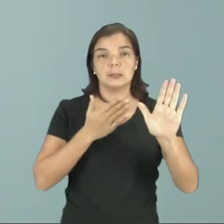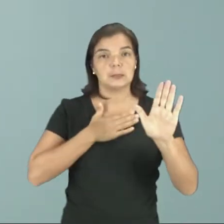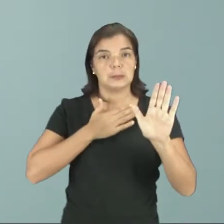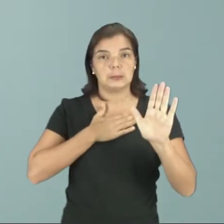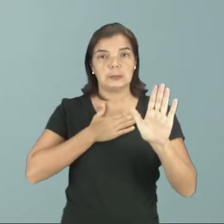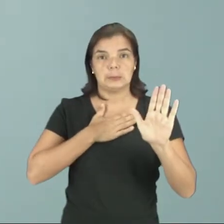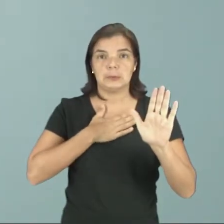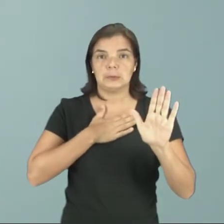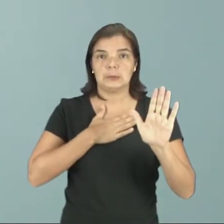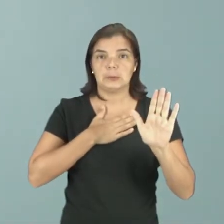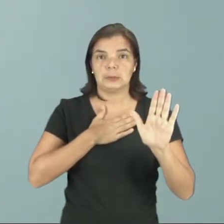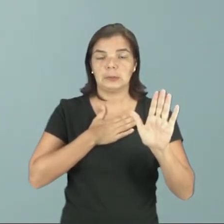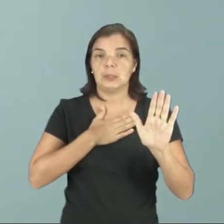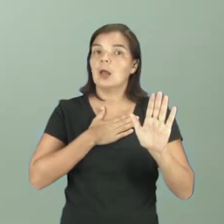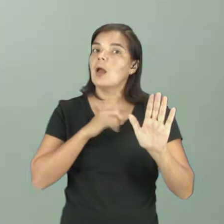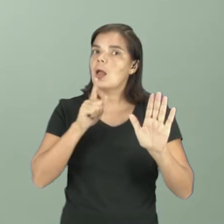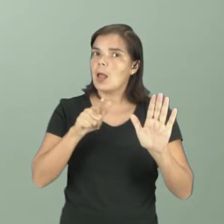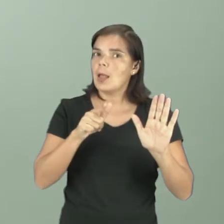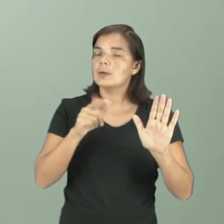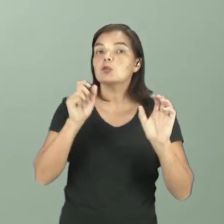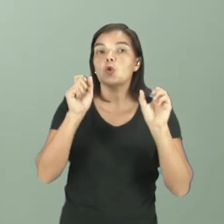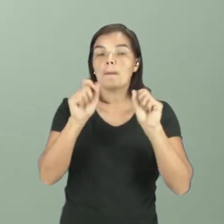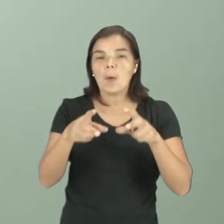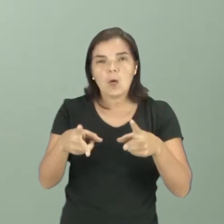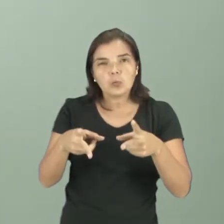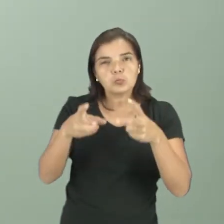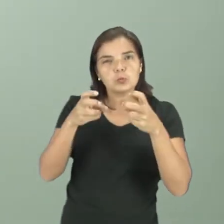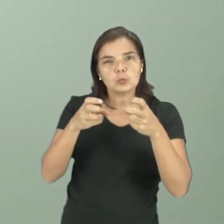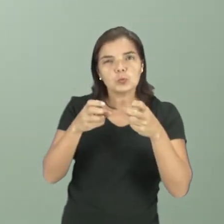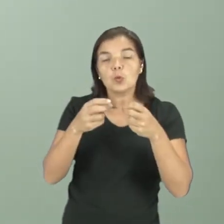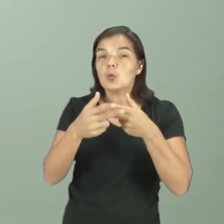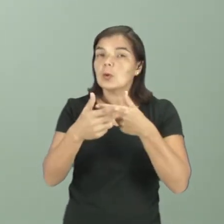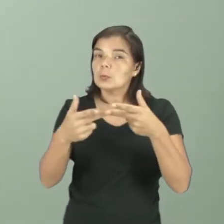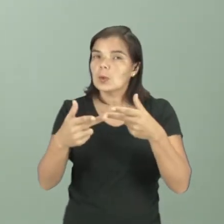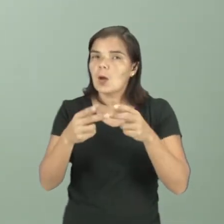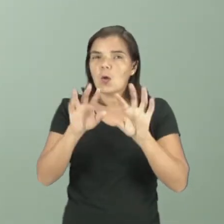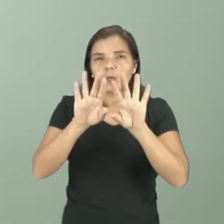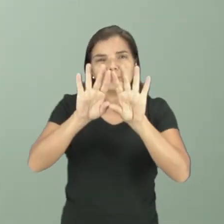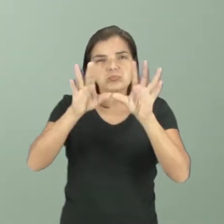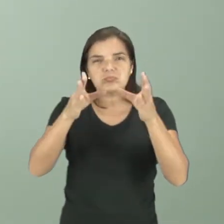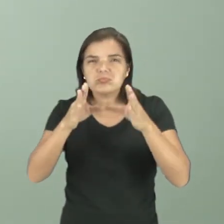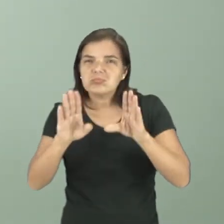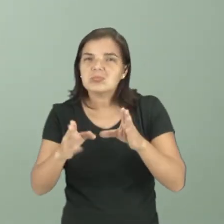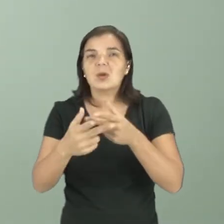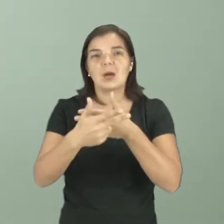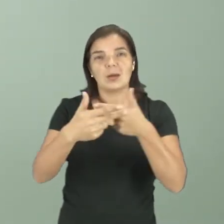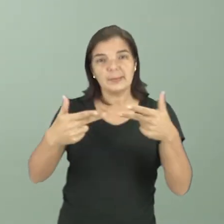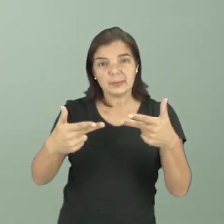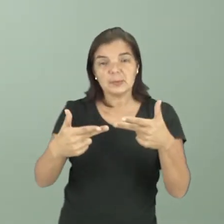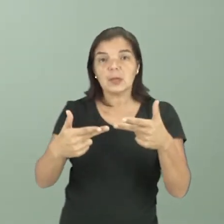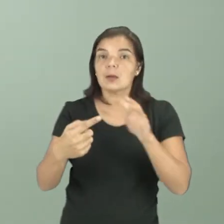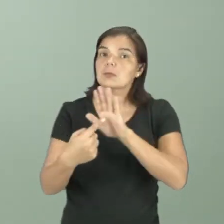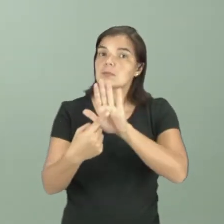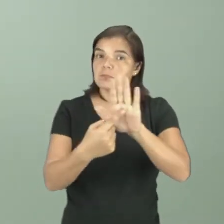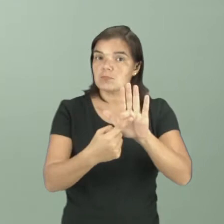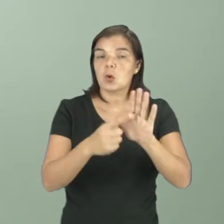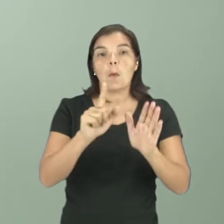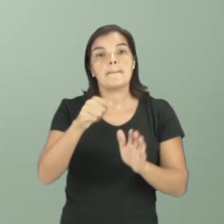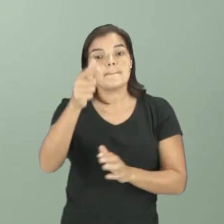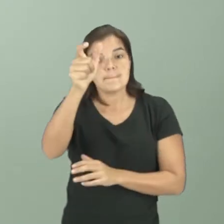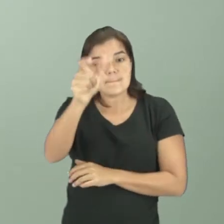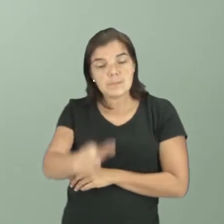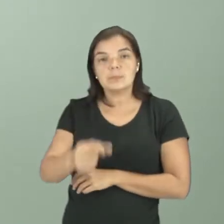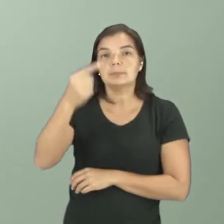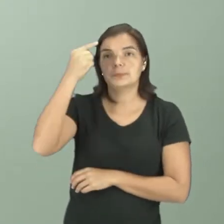mim. Então, ele é como eu só posso perceber os fenômenos, a forma como os objetos aparecem para o